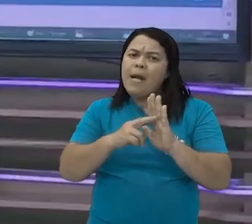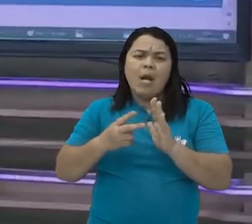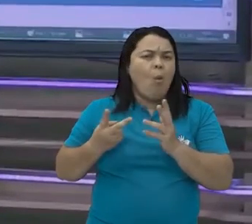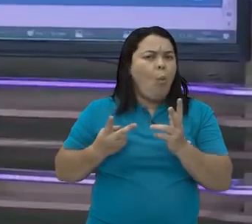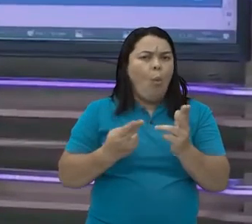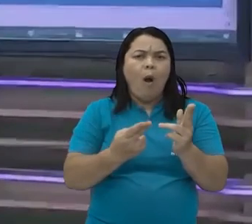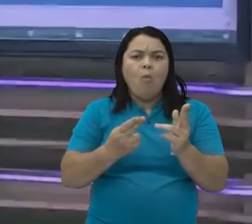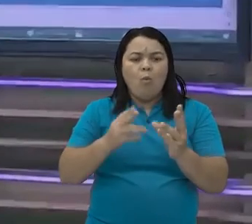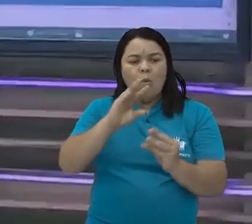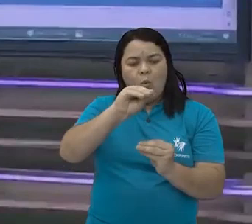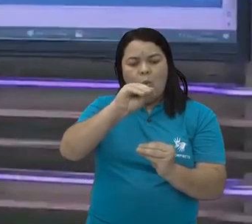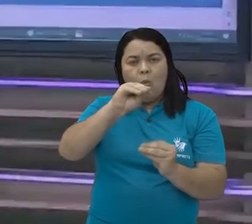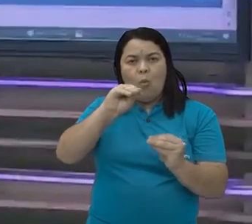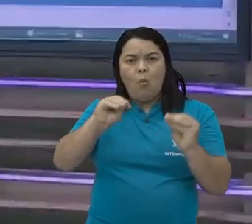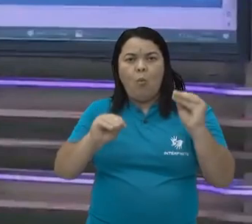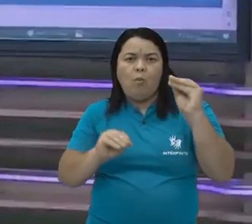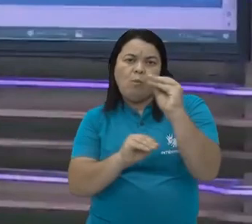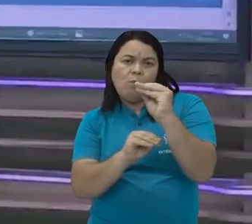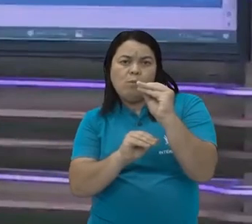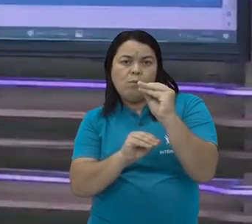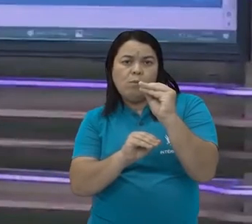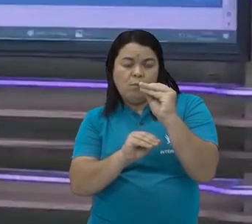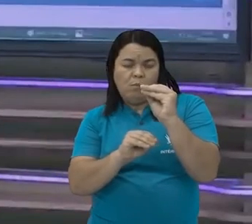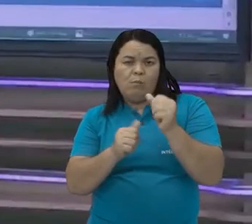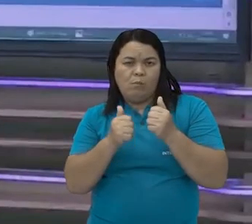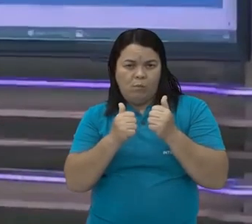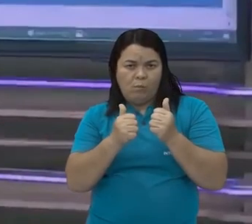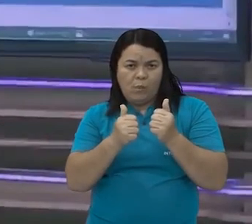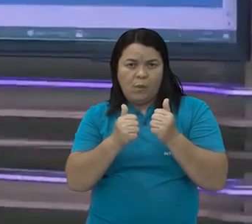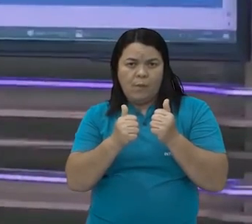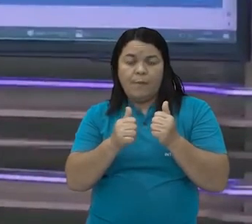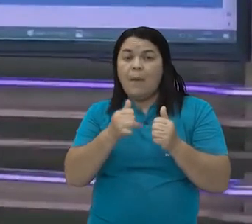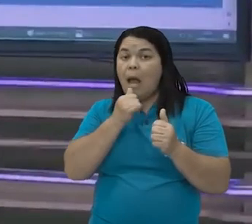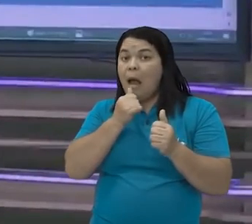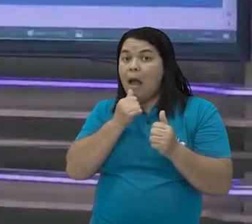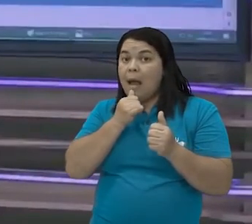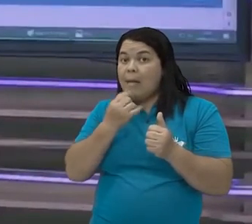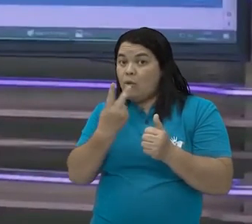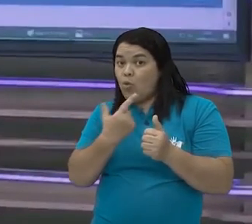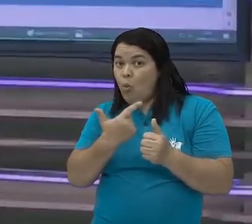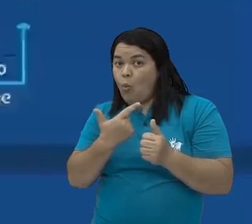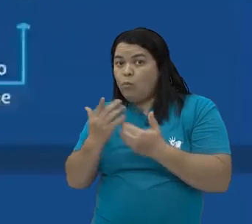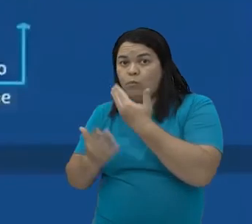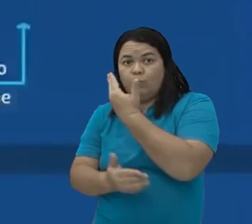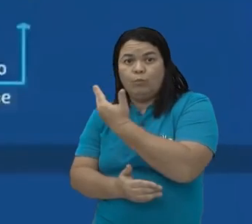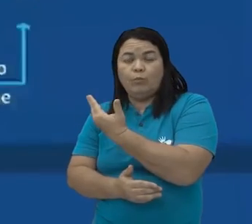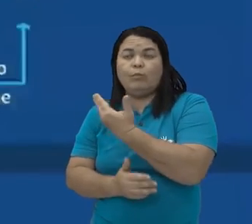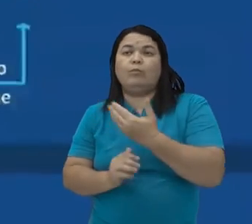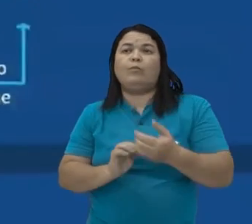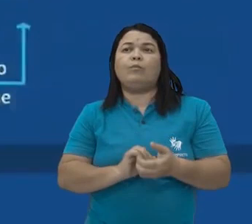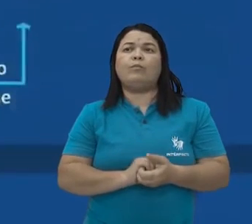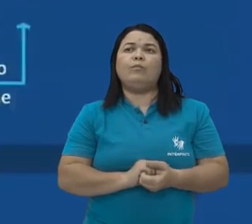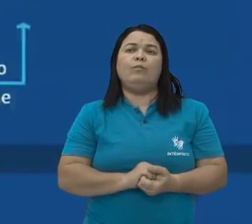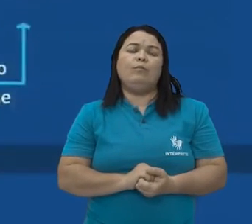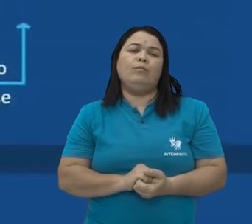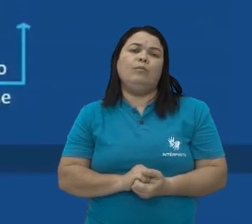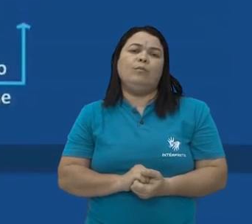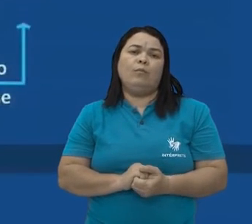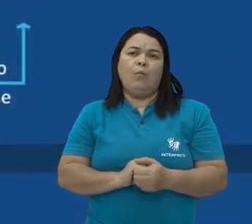é inverter a sua base. Tá legal? Nosso segundo exemplo aqui, repare na tela. Nós temos aqui